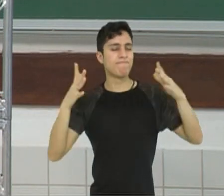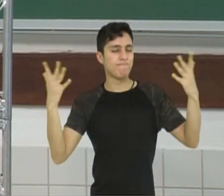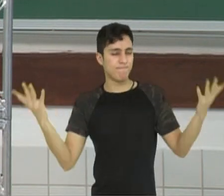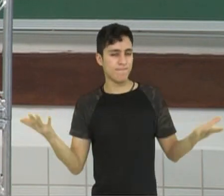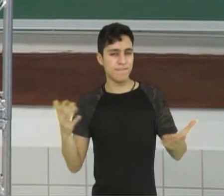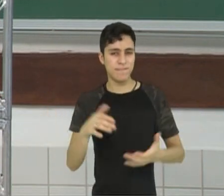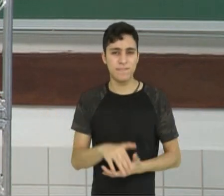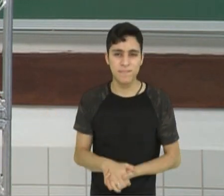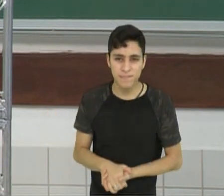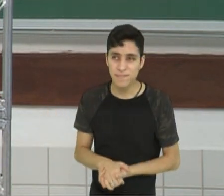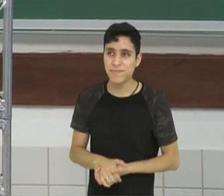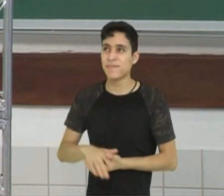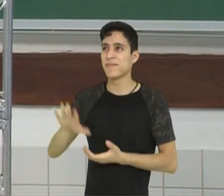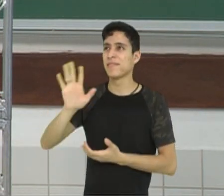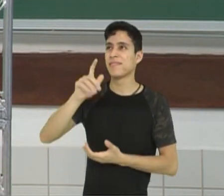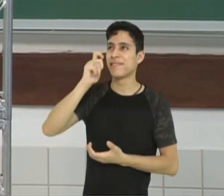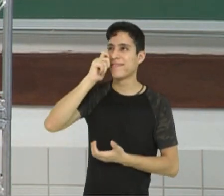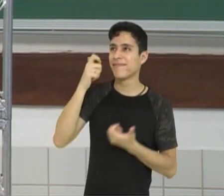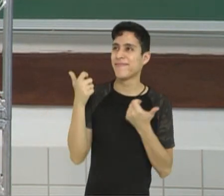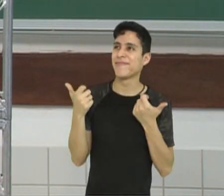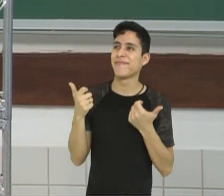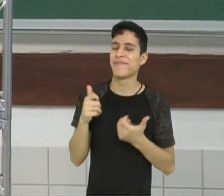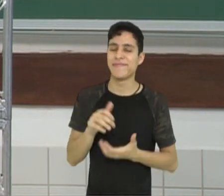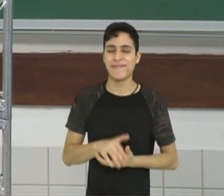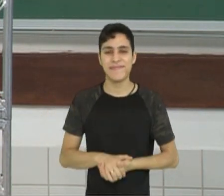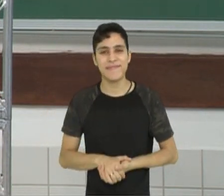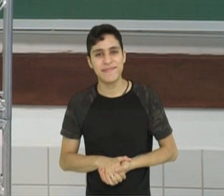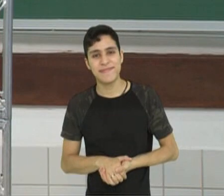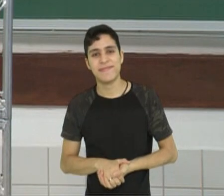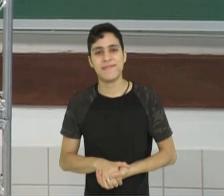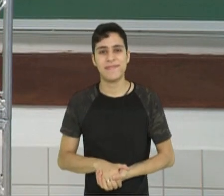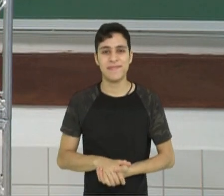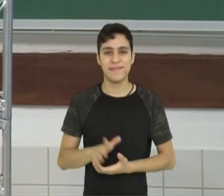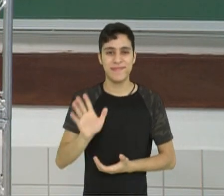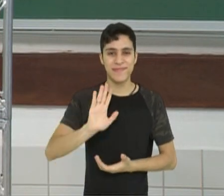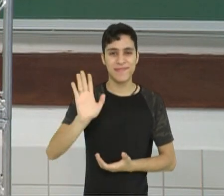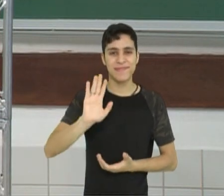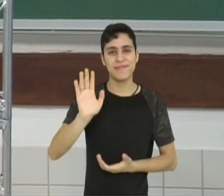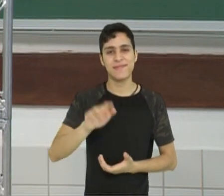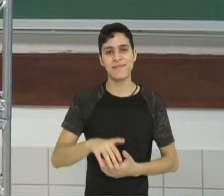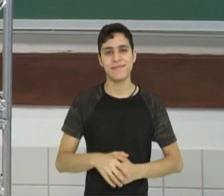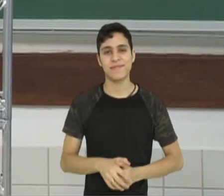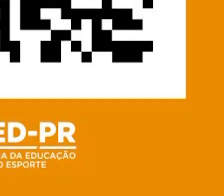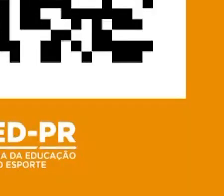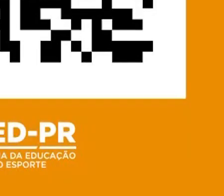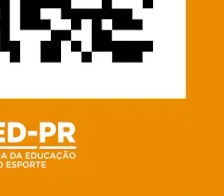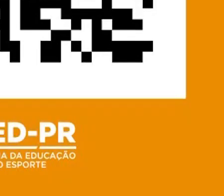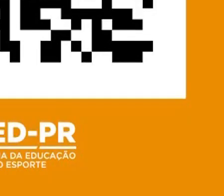vocês. Valeu, Lucas! Tchau!